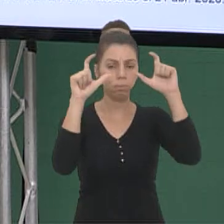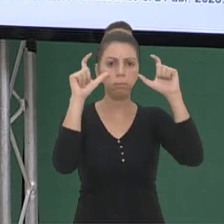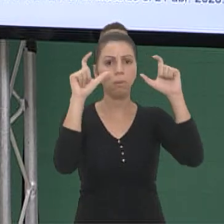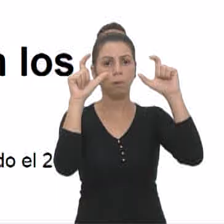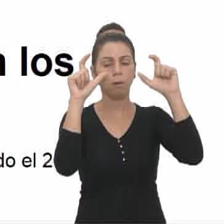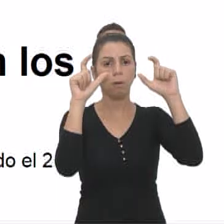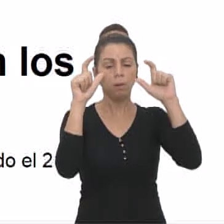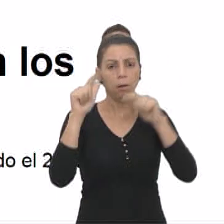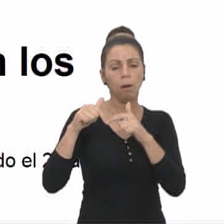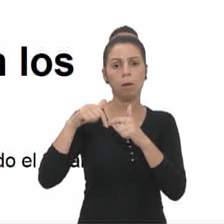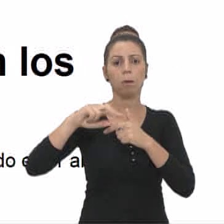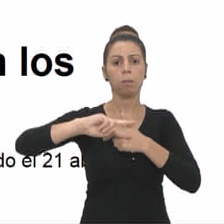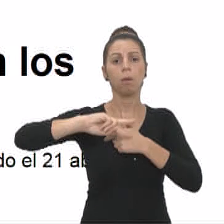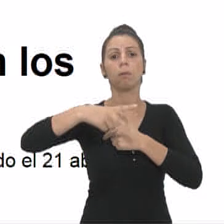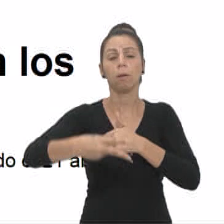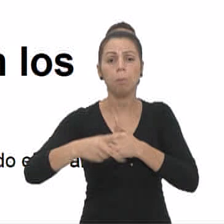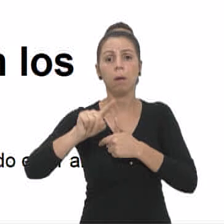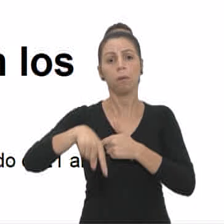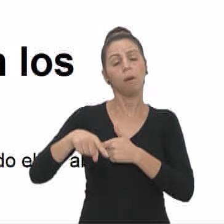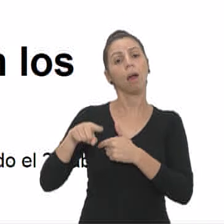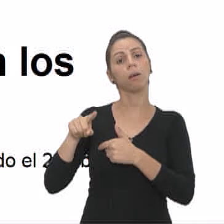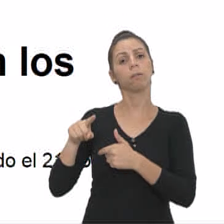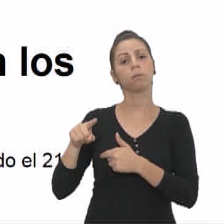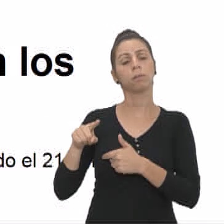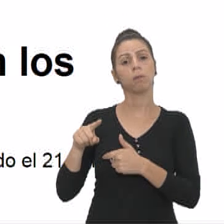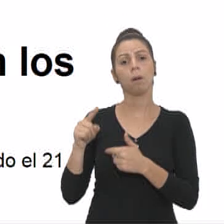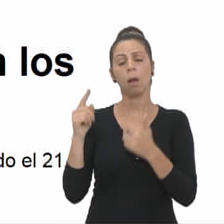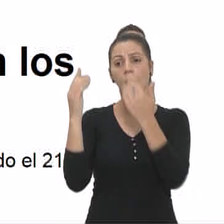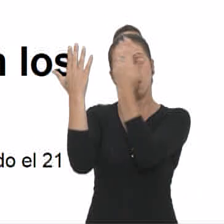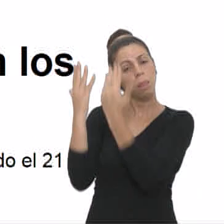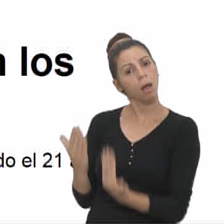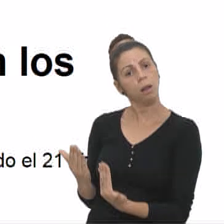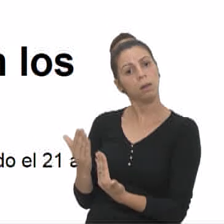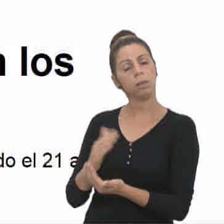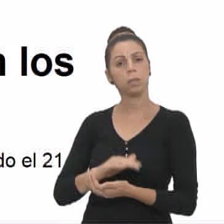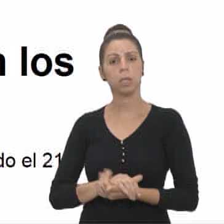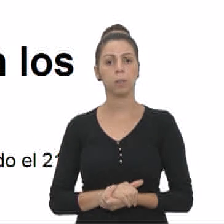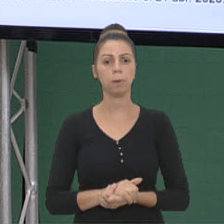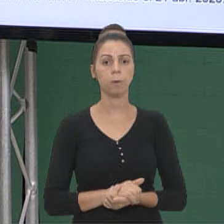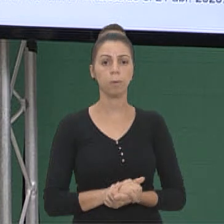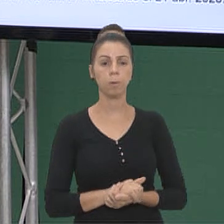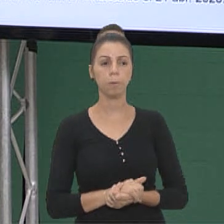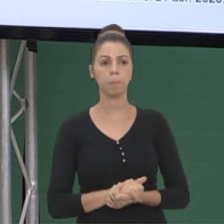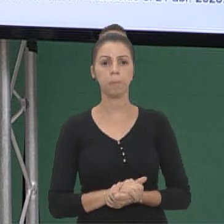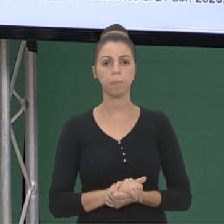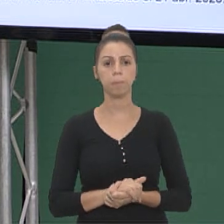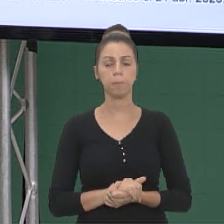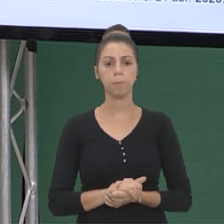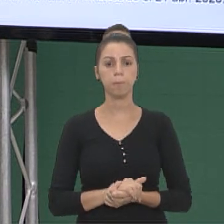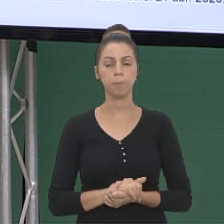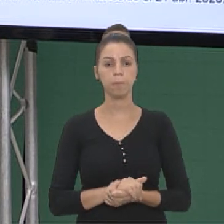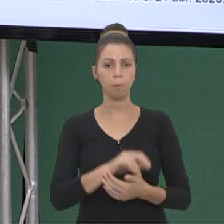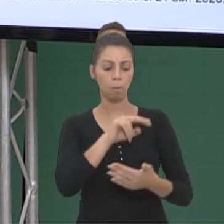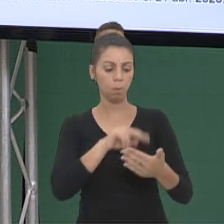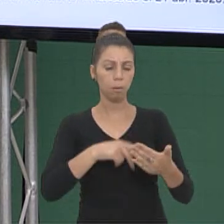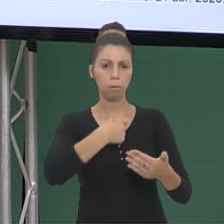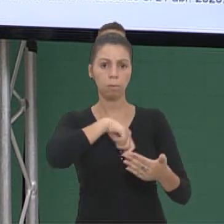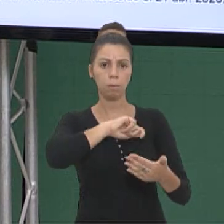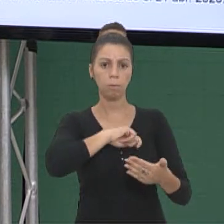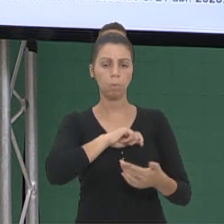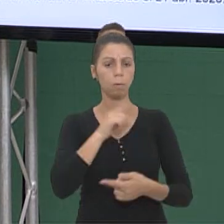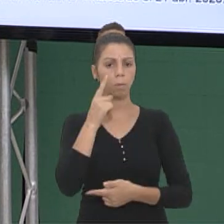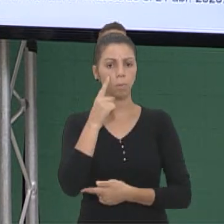uma análise. No estarás en la calle. Olha a palavrinha que antecipamos. Rua. E el murmullo que brota